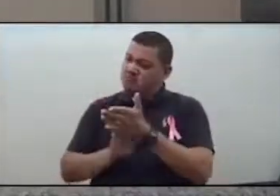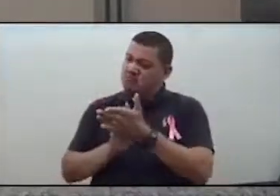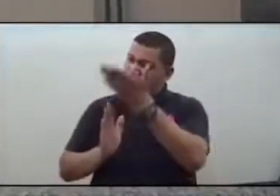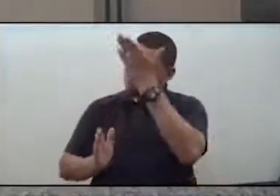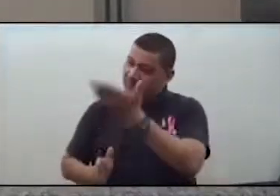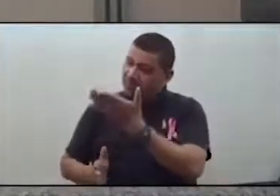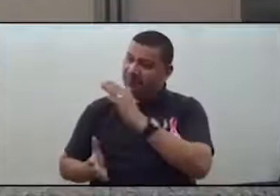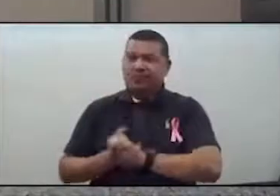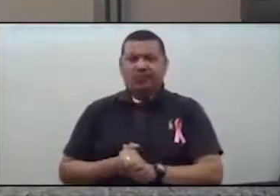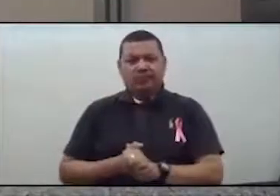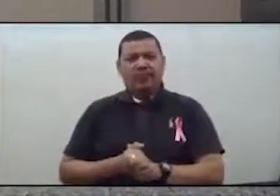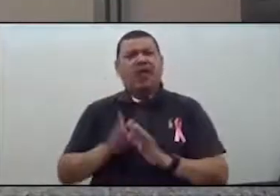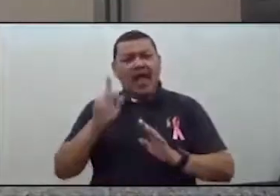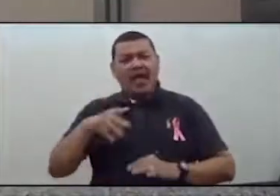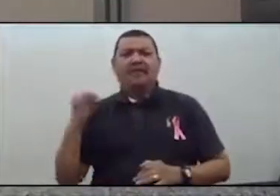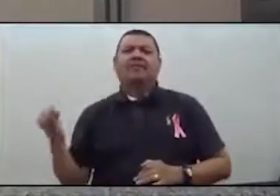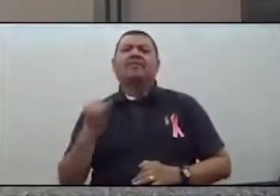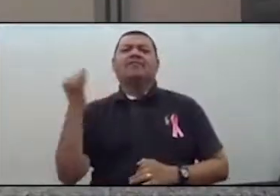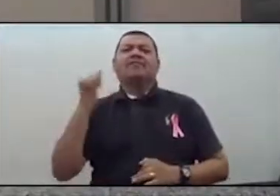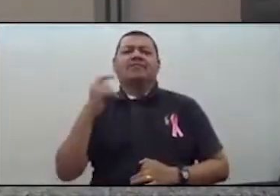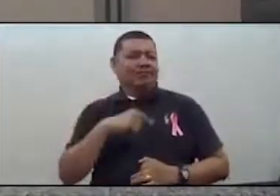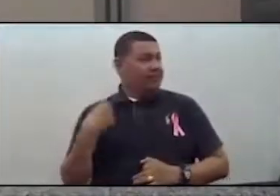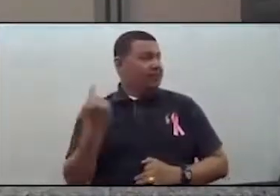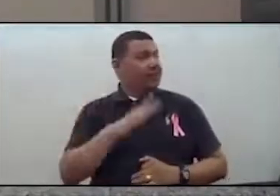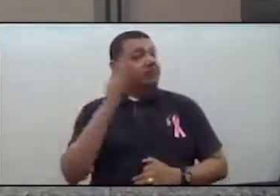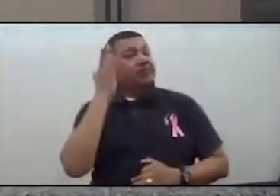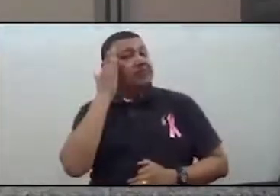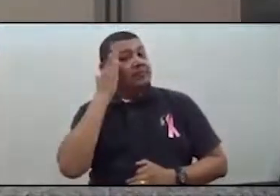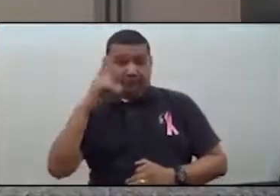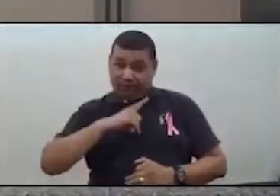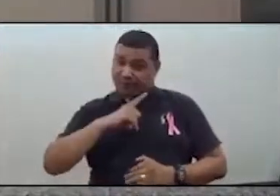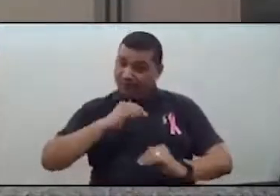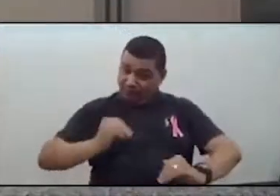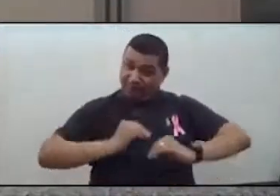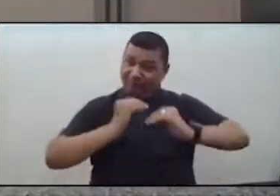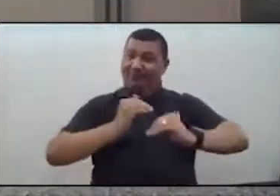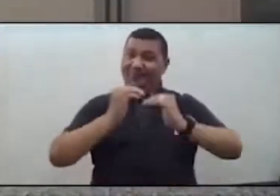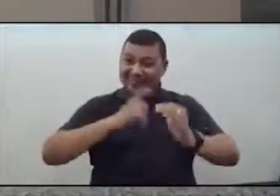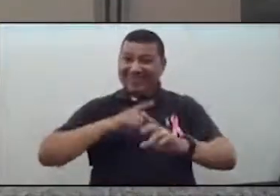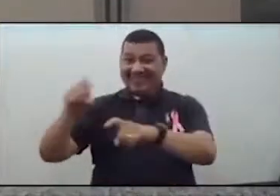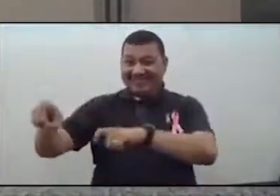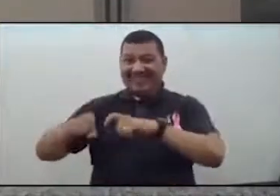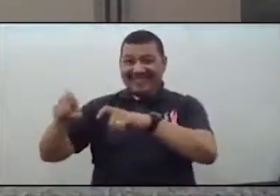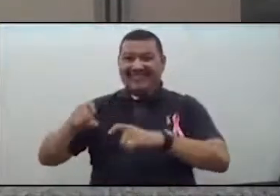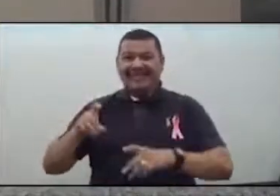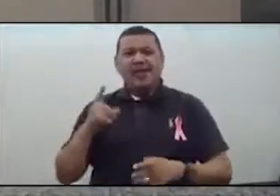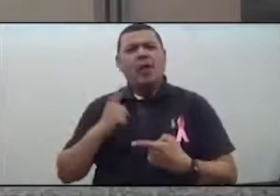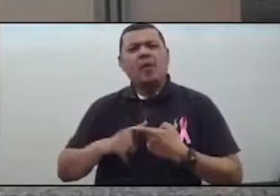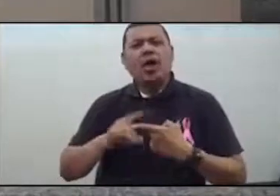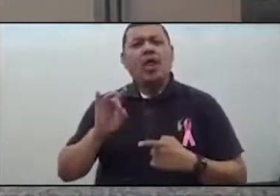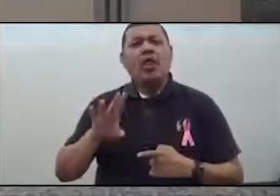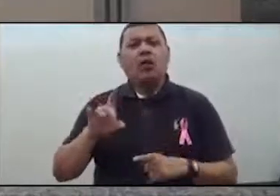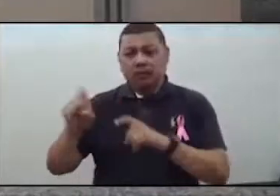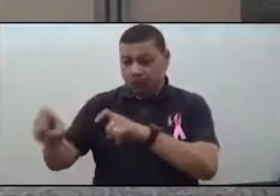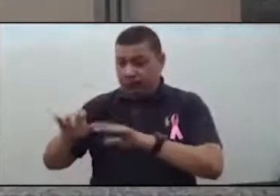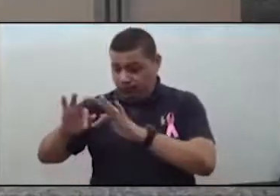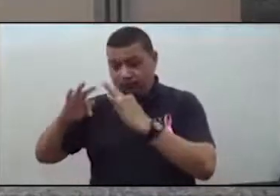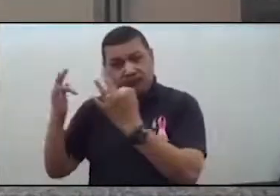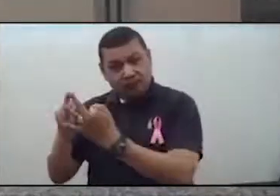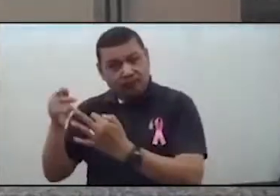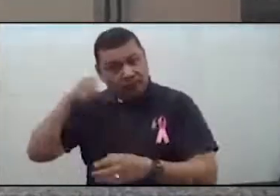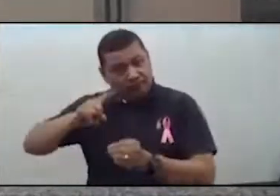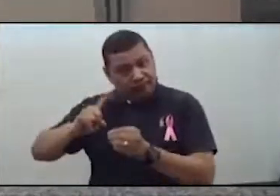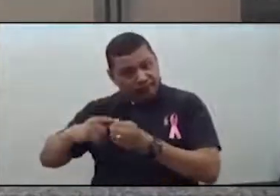uma vez, tá? Isso é muito importante e a gente sabe o quanto avança dentro da agricultura, principalmente a agricultura familiar dentro do